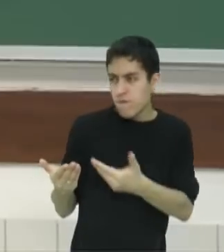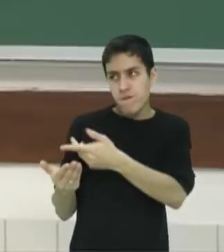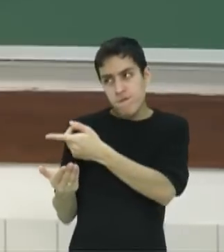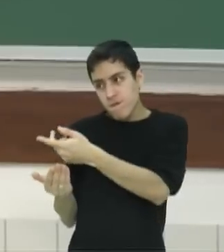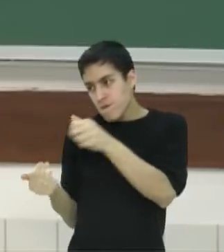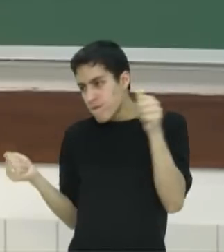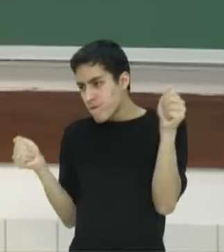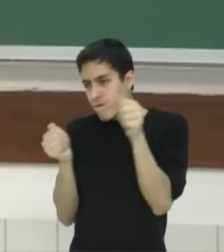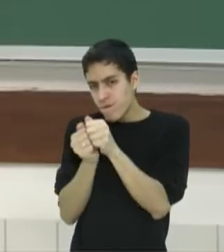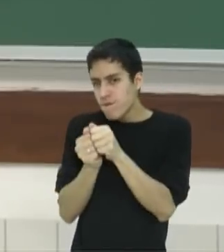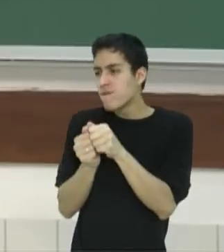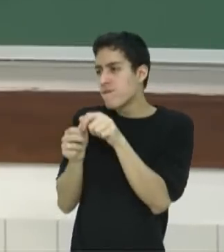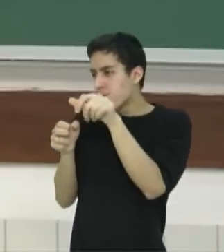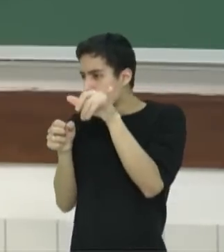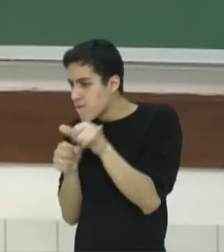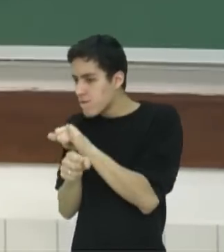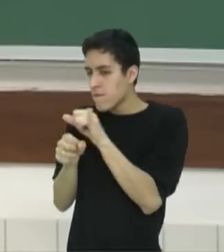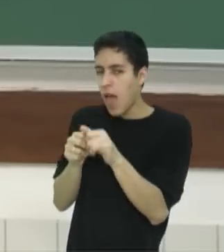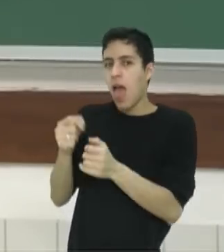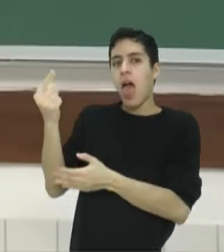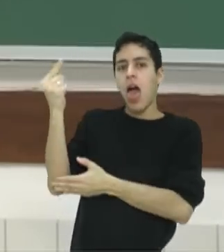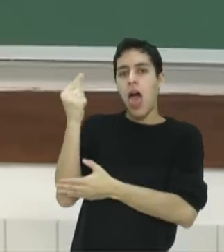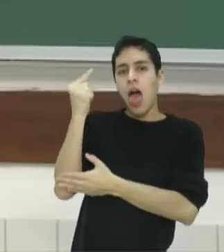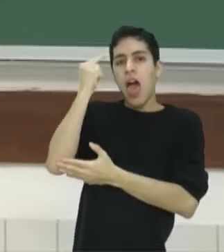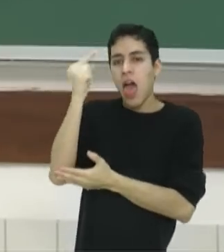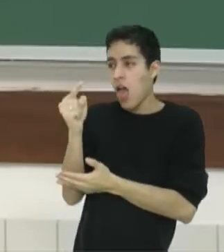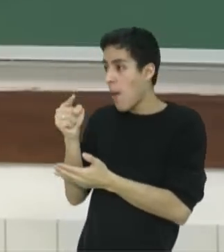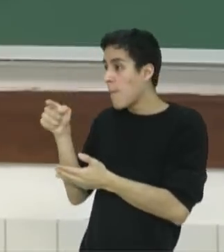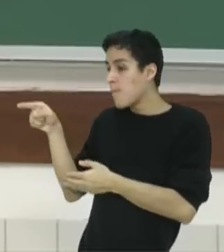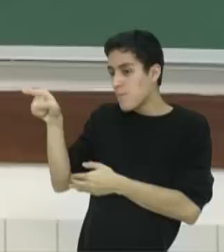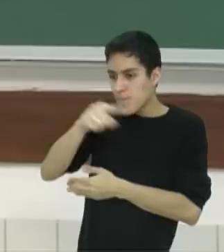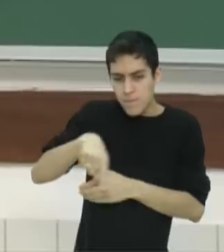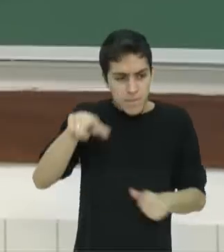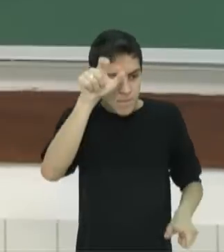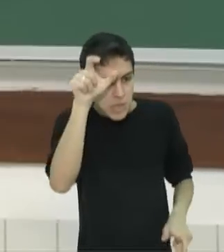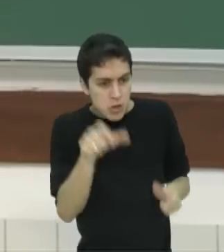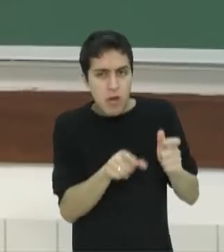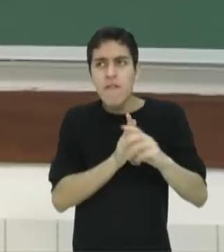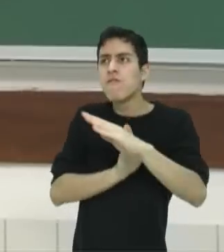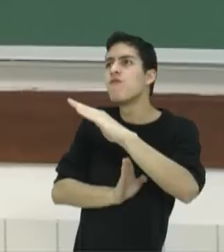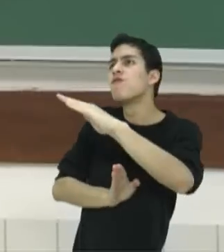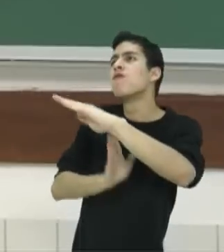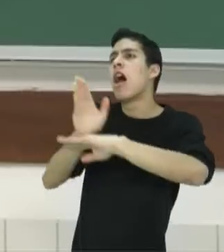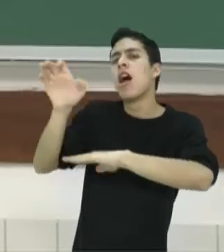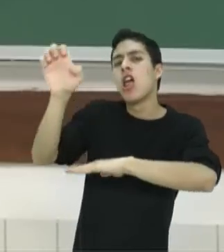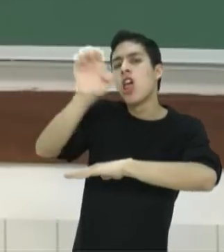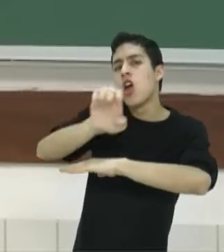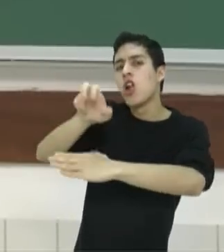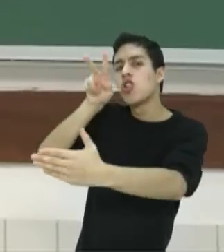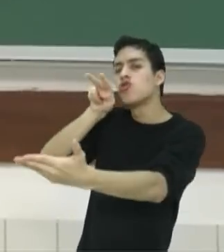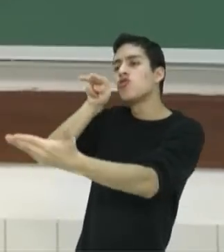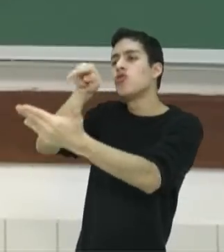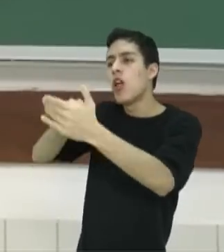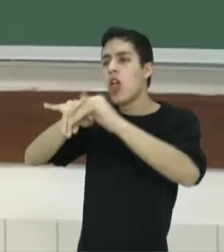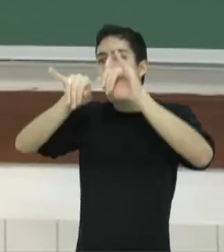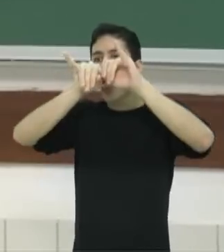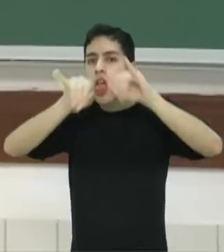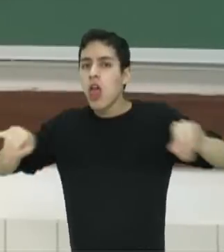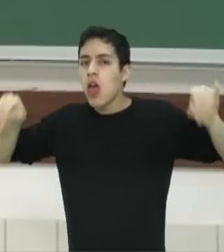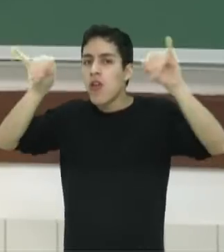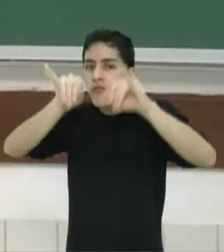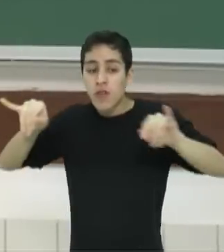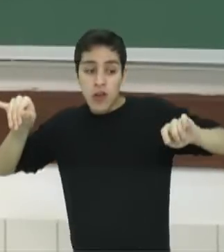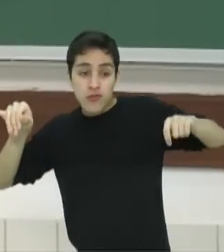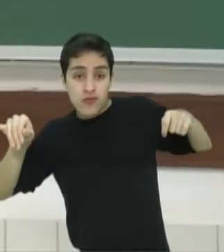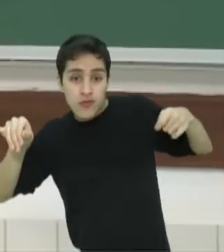divulgadores para que pessoas de outros países na Europa viessem para o Brasil. Esses